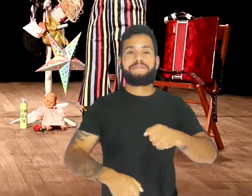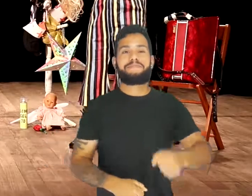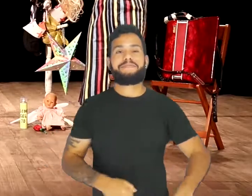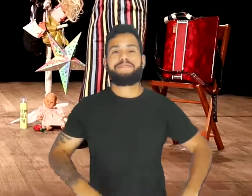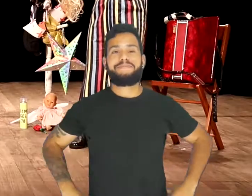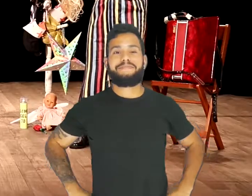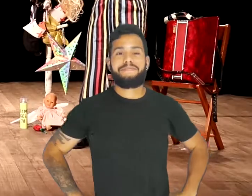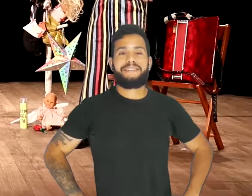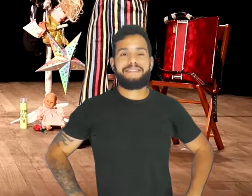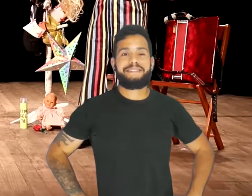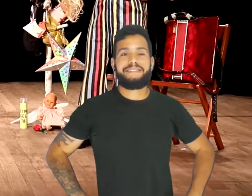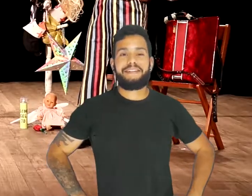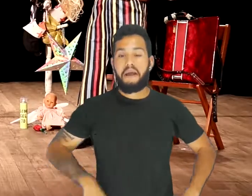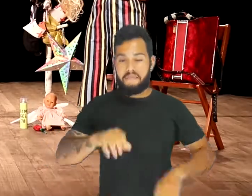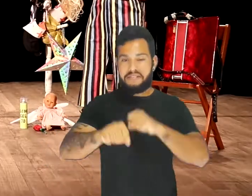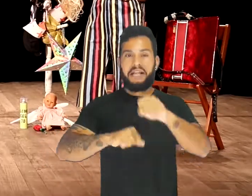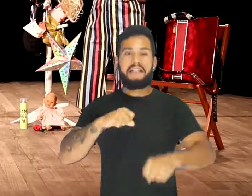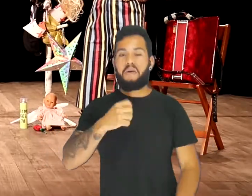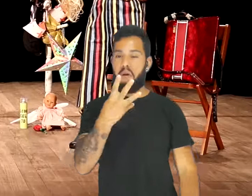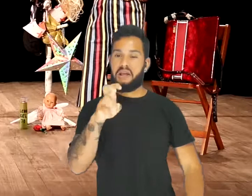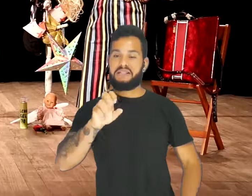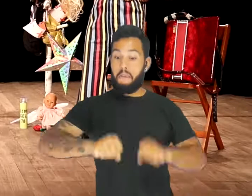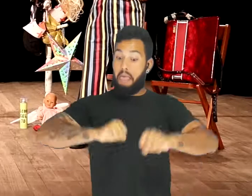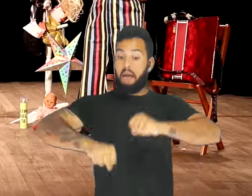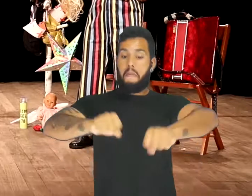Nossa, que espirro, hein? Agora como é que é de bicicleta?